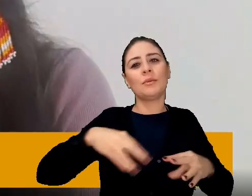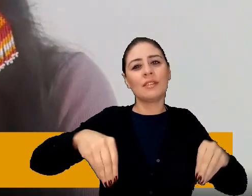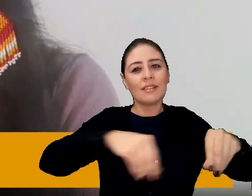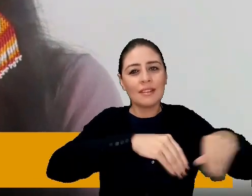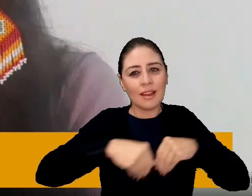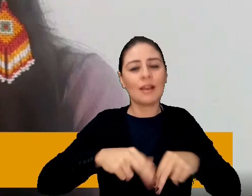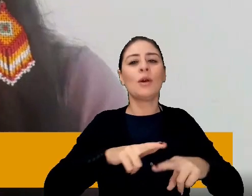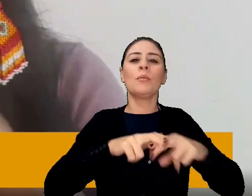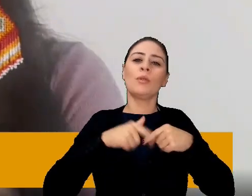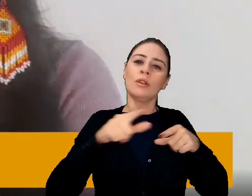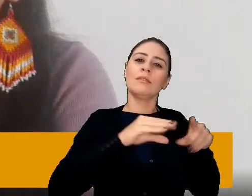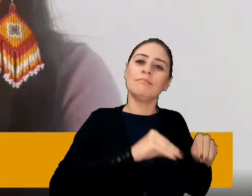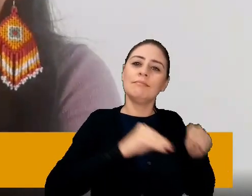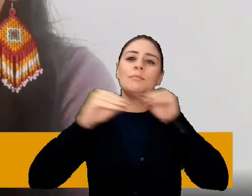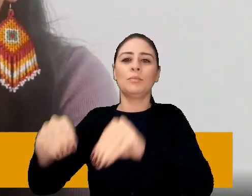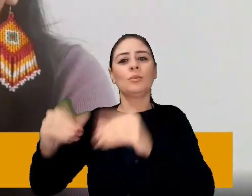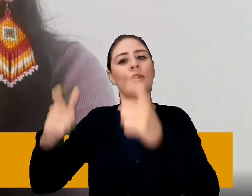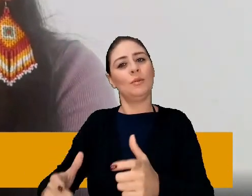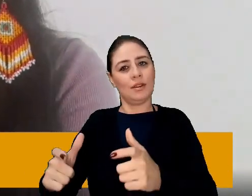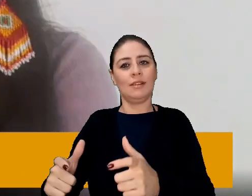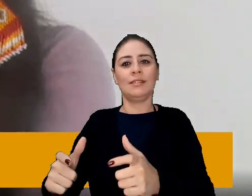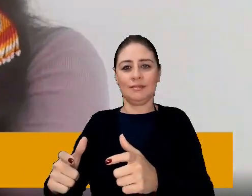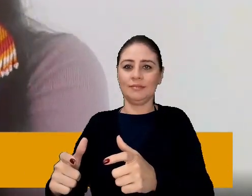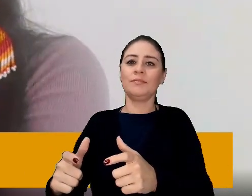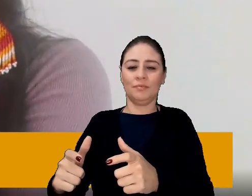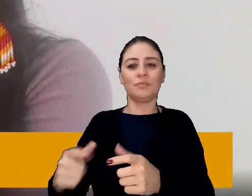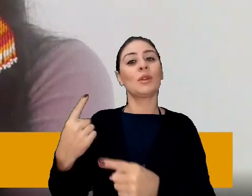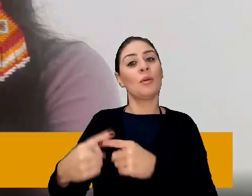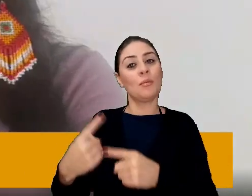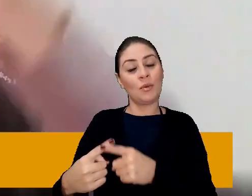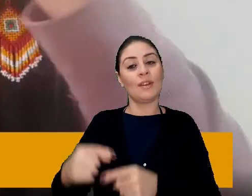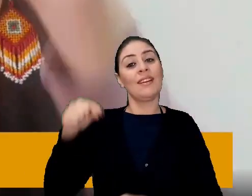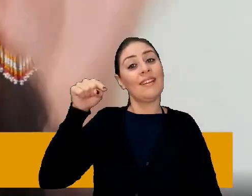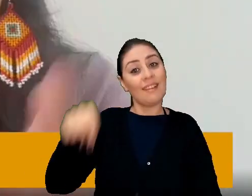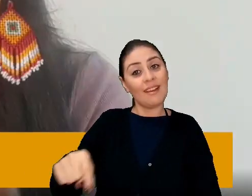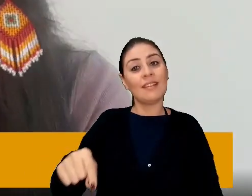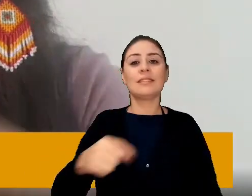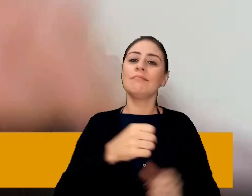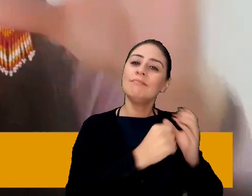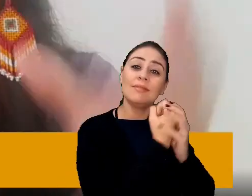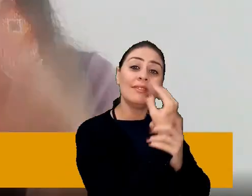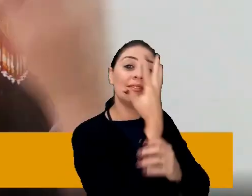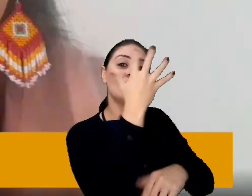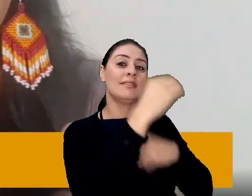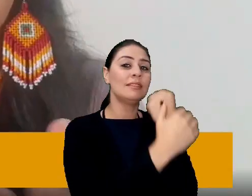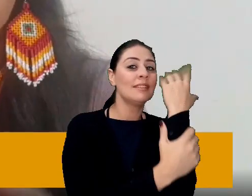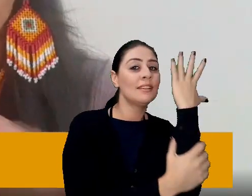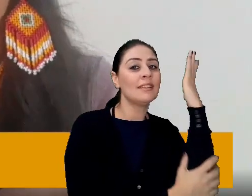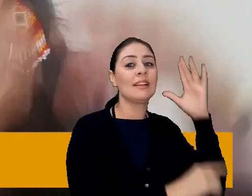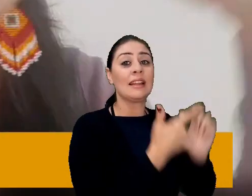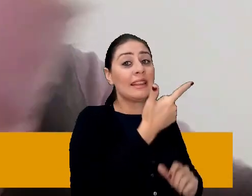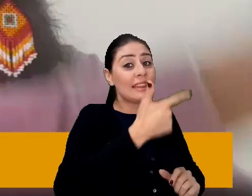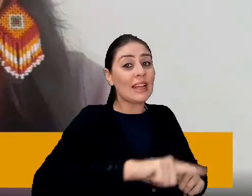relacionar com a Terra. Então, por isso que ele sai de um lugar, vai para o outro lugar, porque daí aquela mata se recompõe,